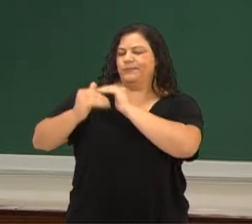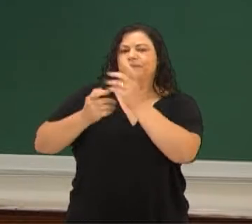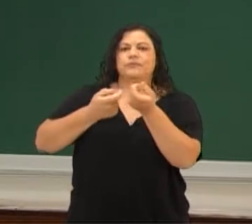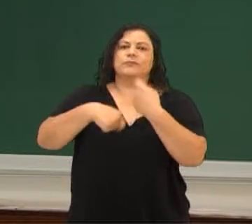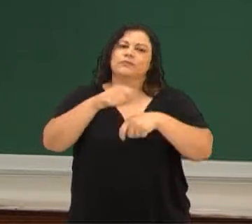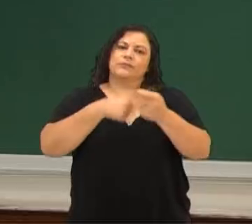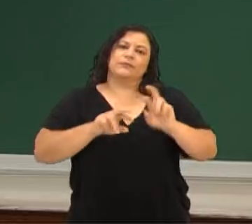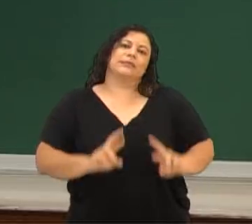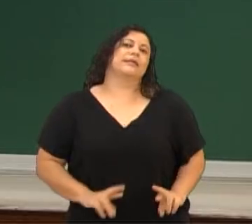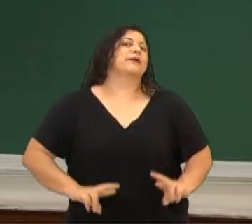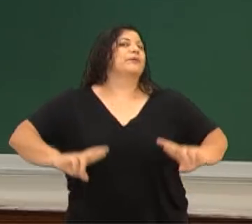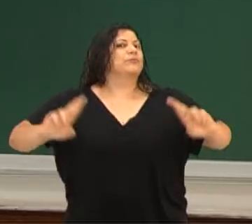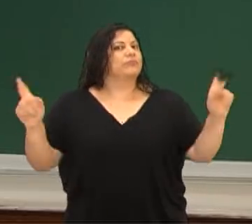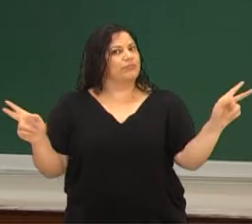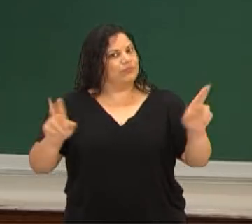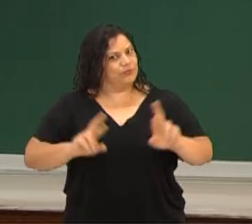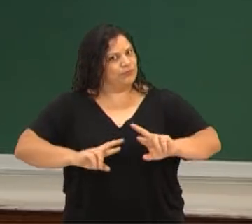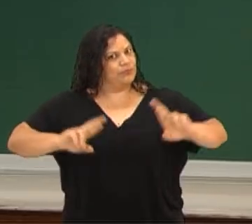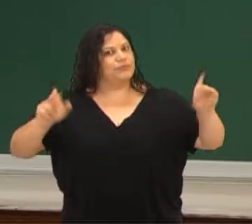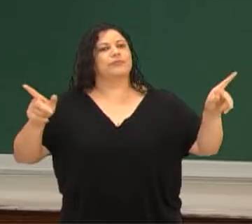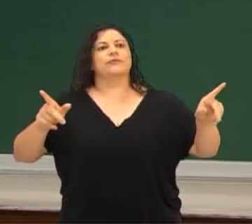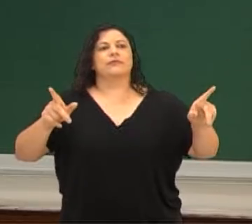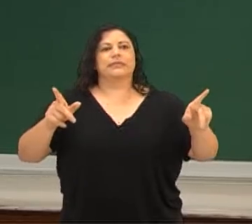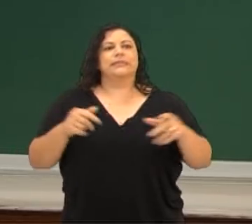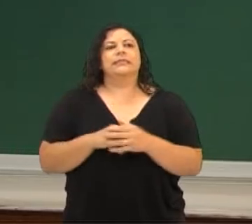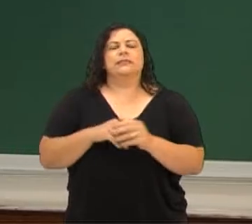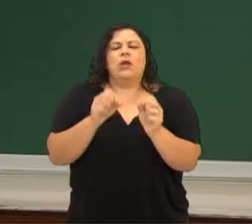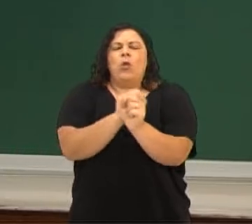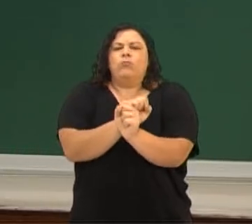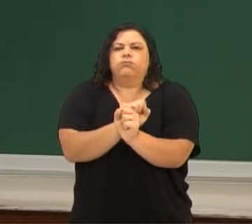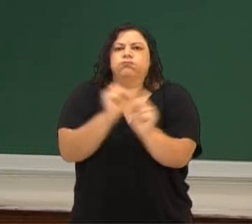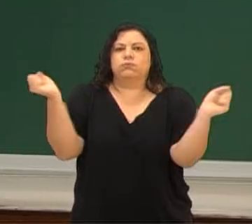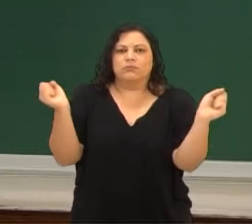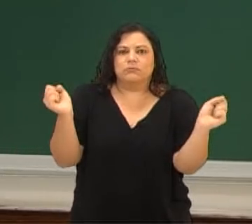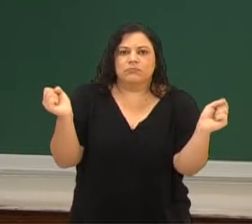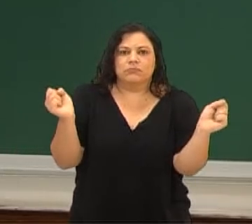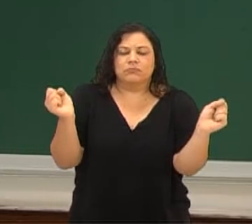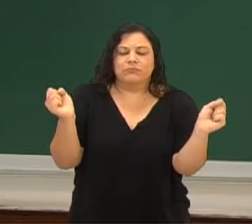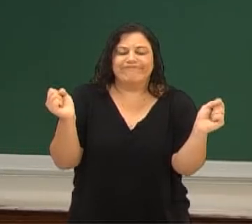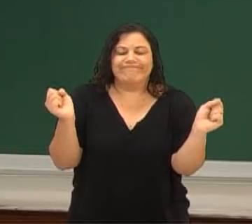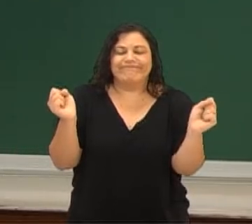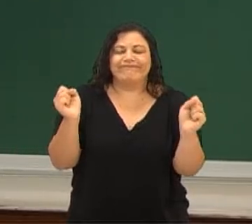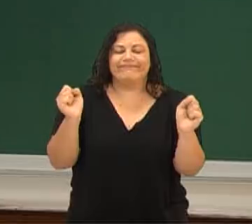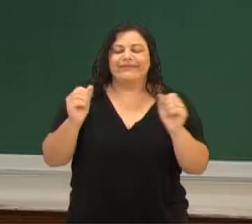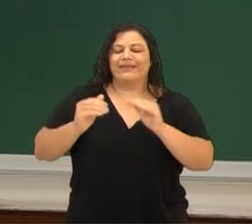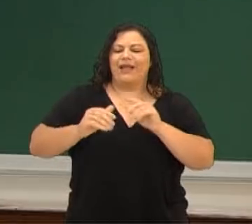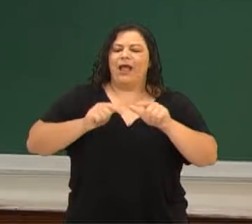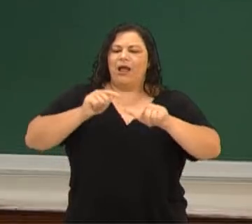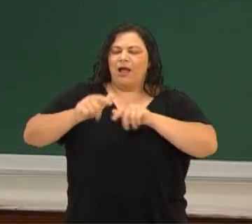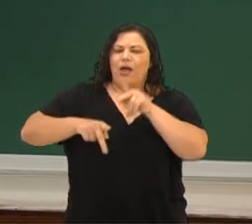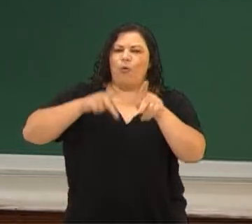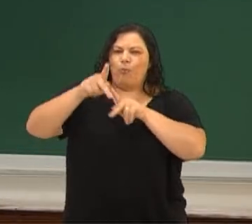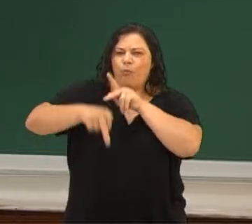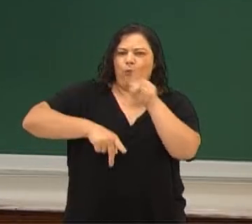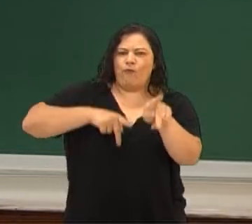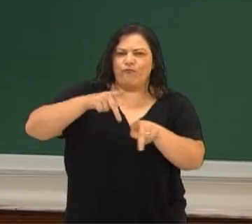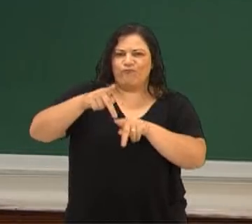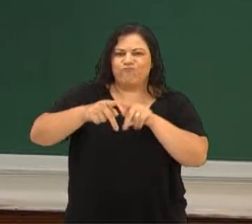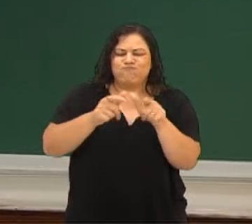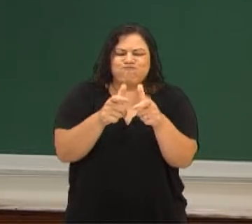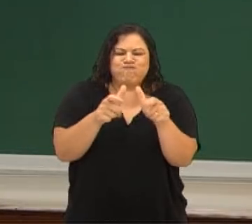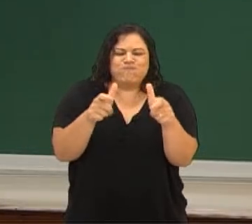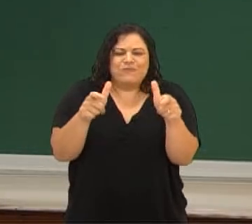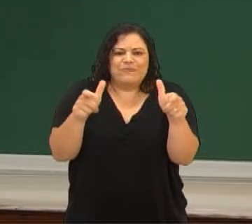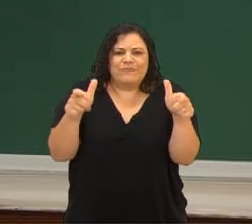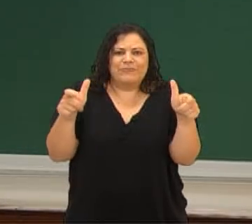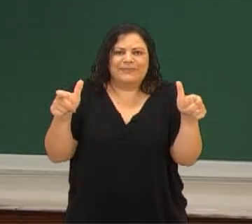do norte da África, né? As explosões demográficas são preocupantes lá. O crescimento da população está sendo muito grande e as áreas